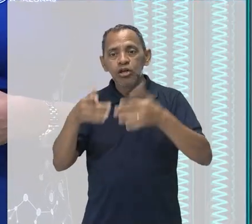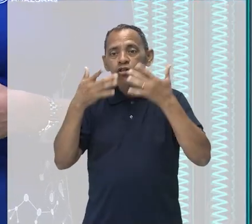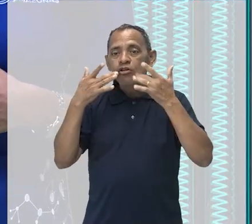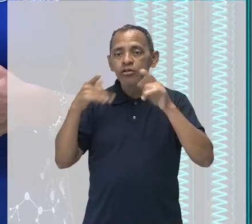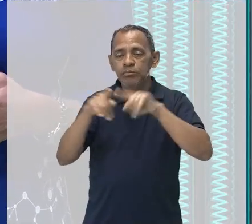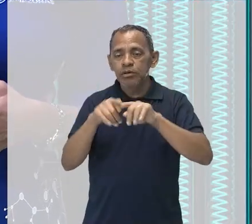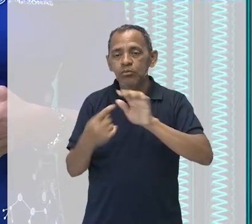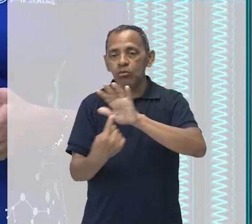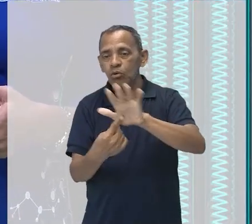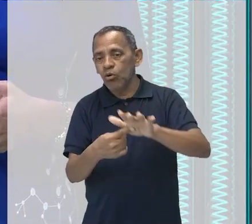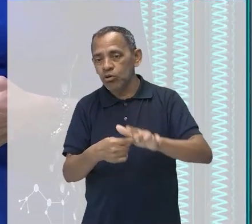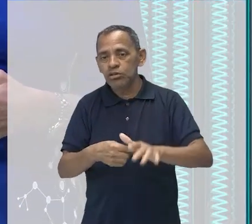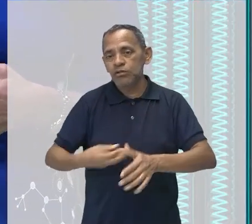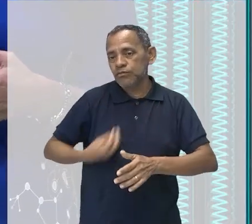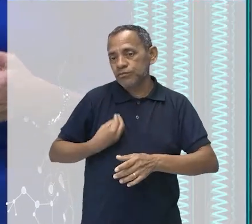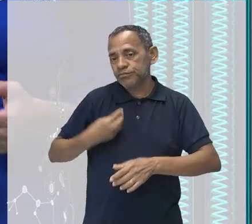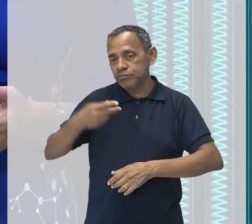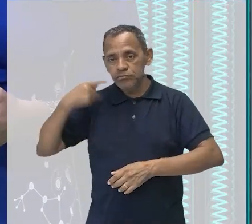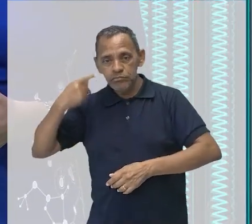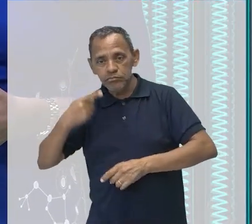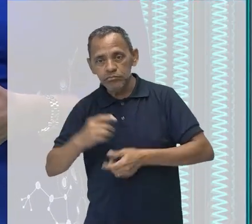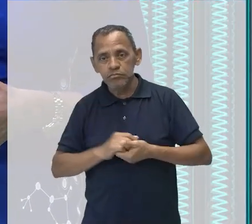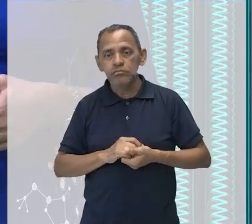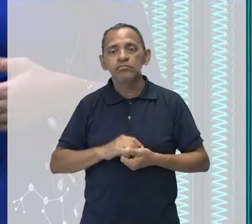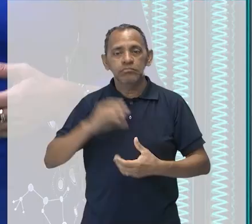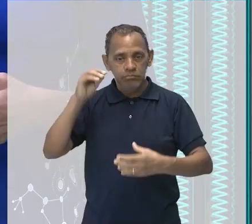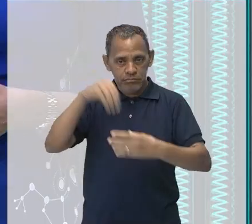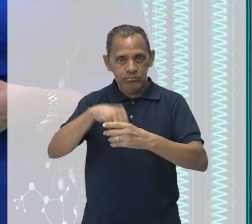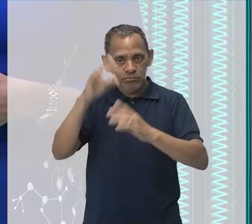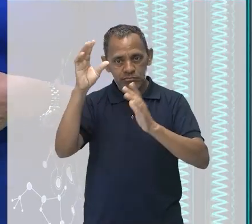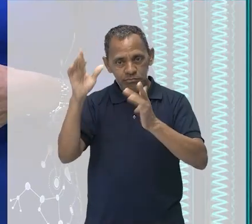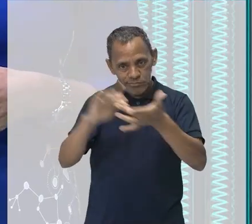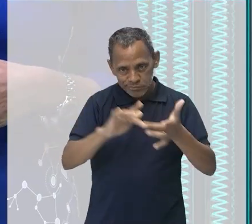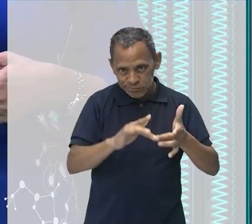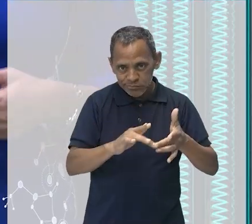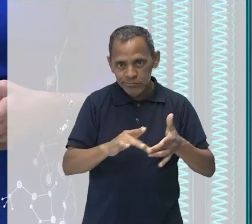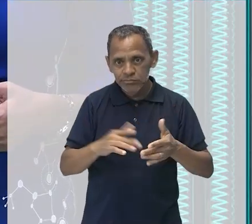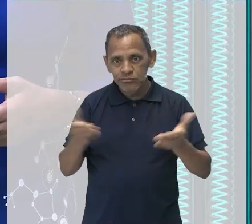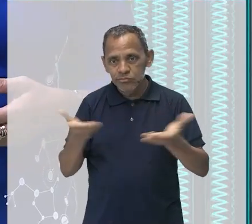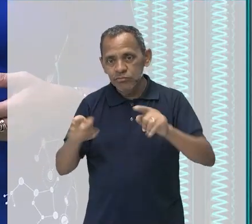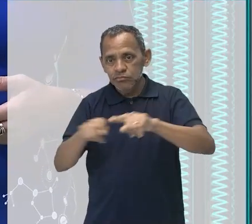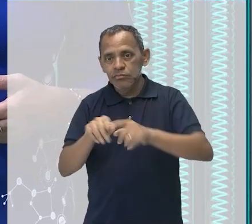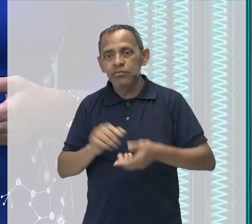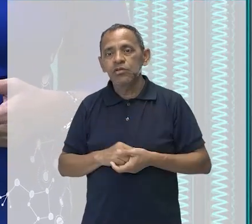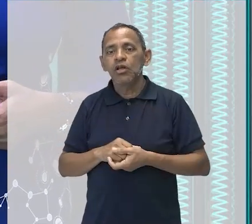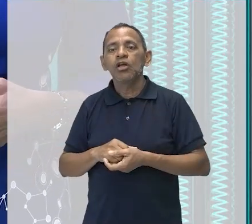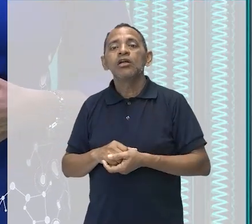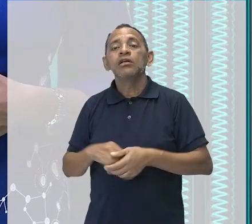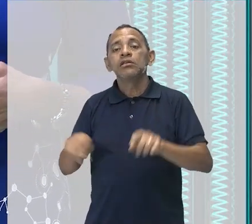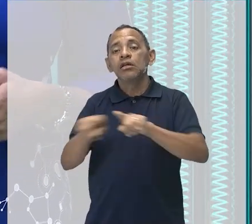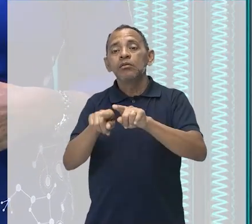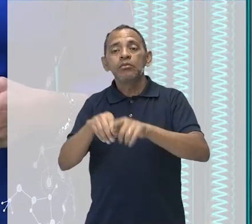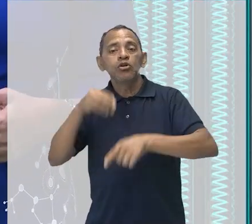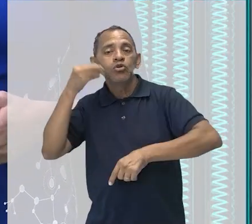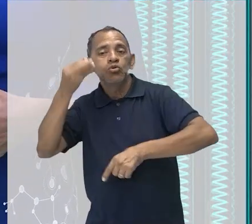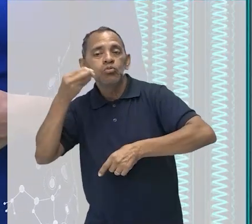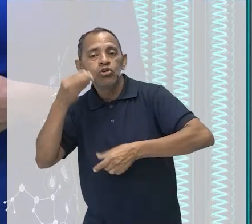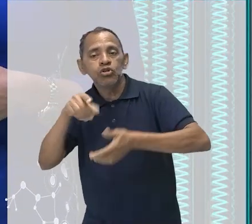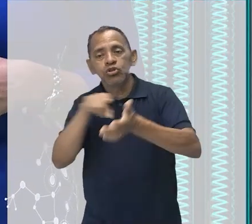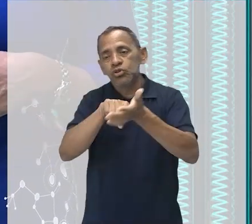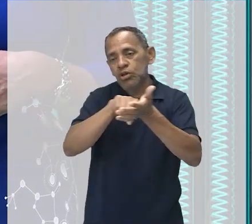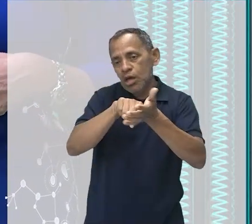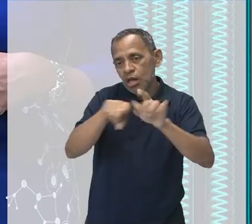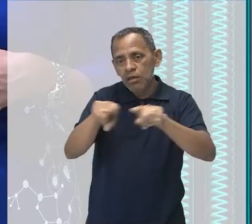que retrata a política, né, no contexto atual, e o teatro experimental, em que os